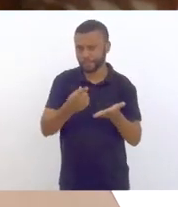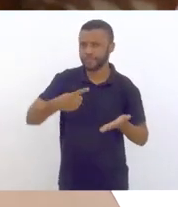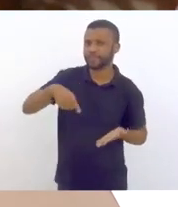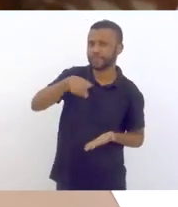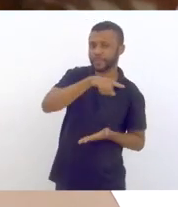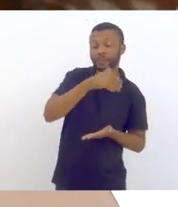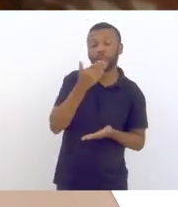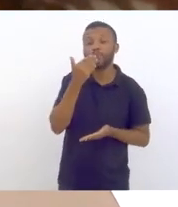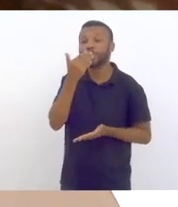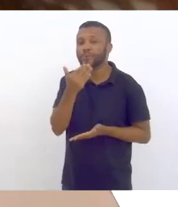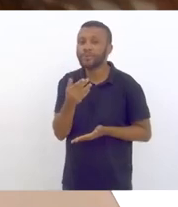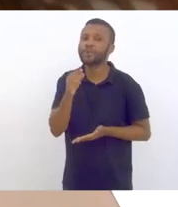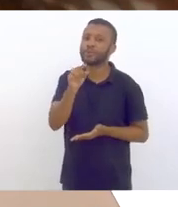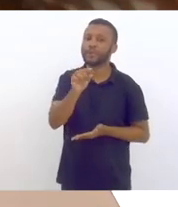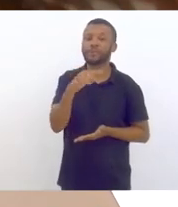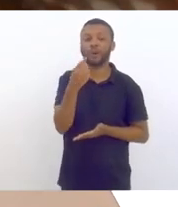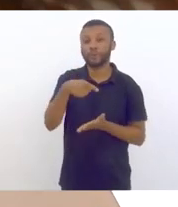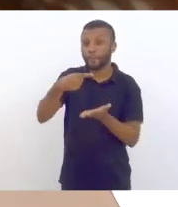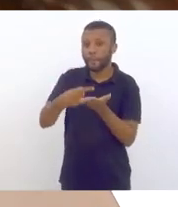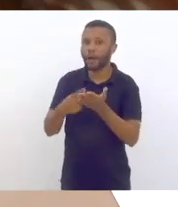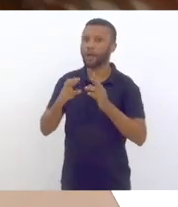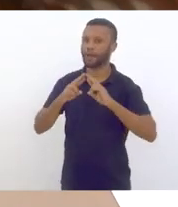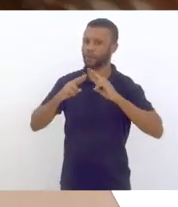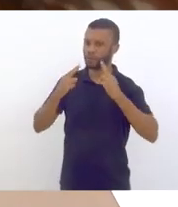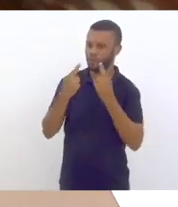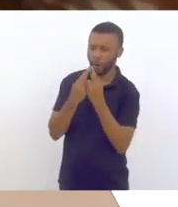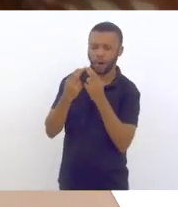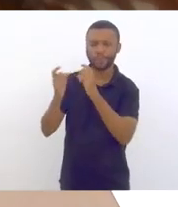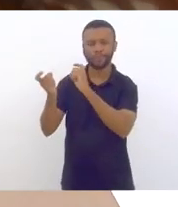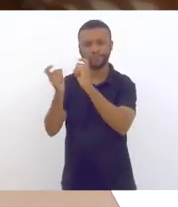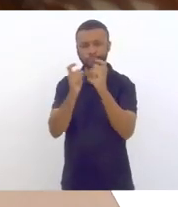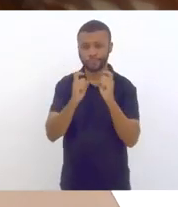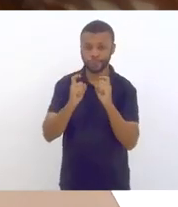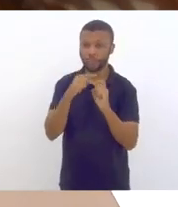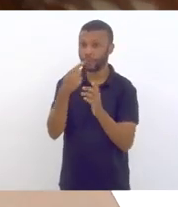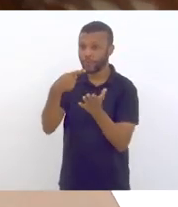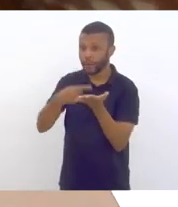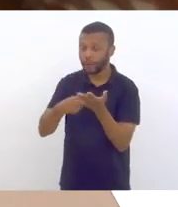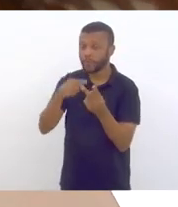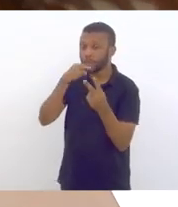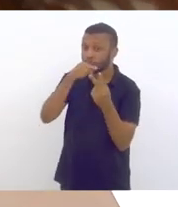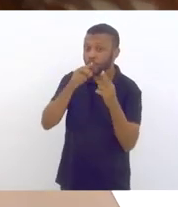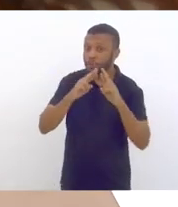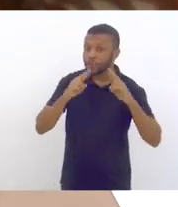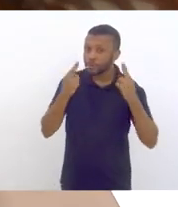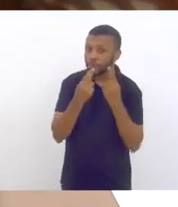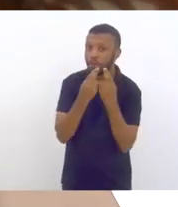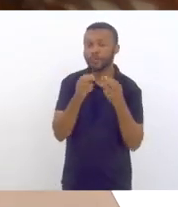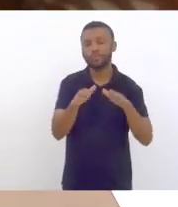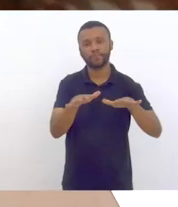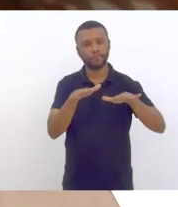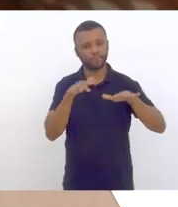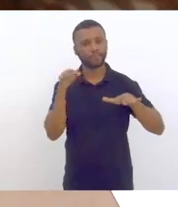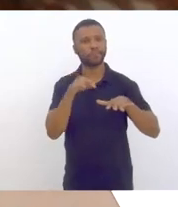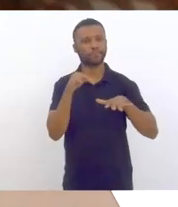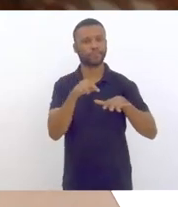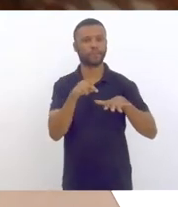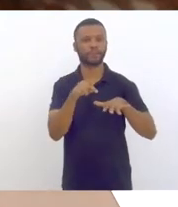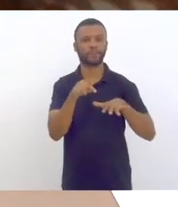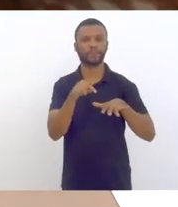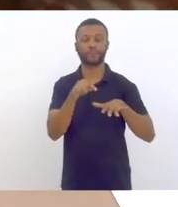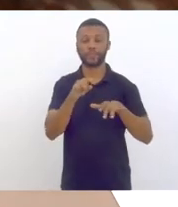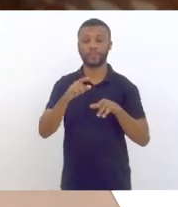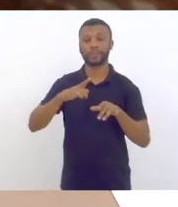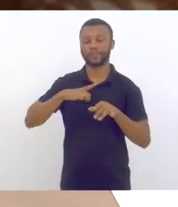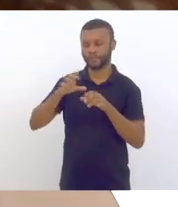o senhor pediu o que fizéssemos a audiências públicas fizemos duas fizemos duas reuniões depois das